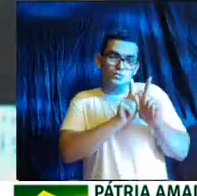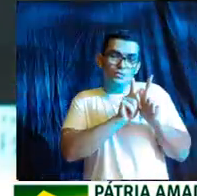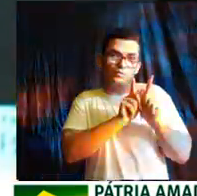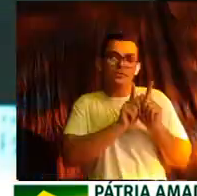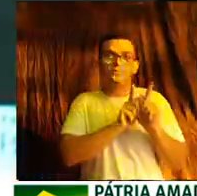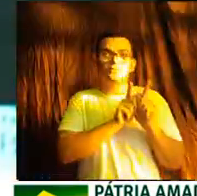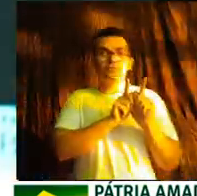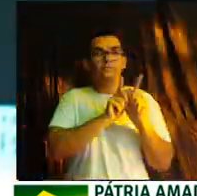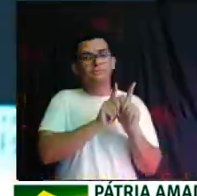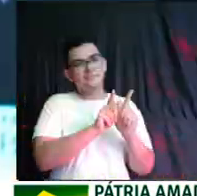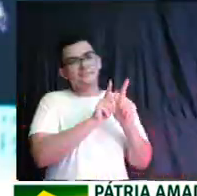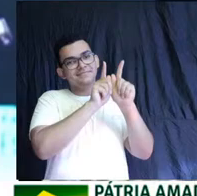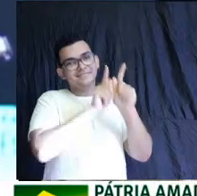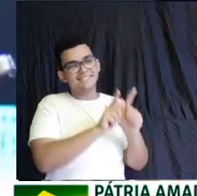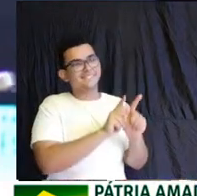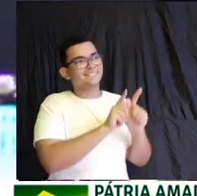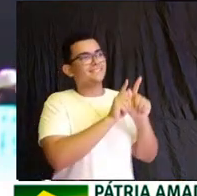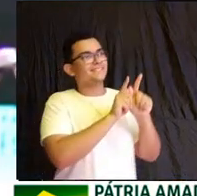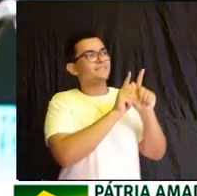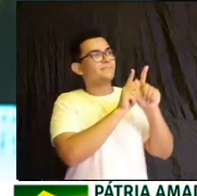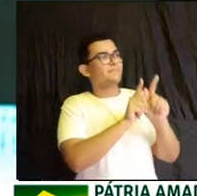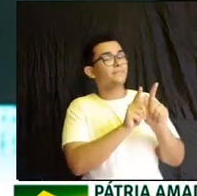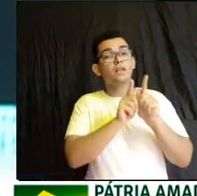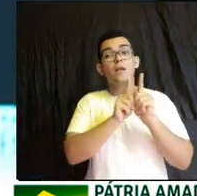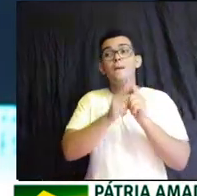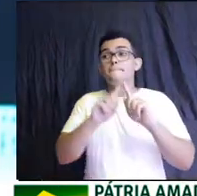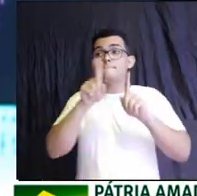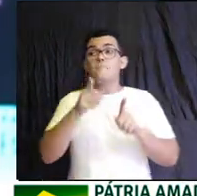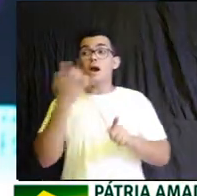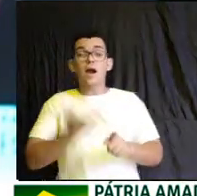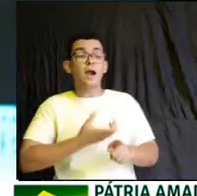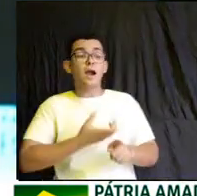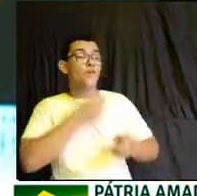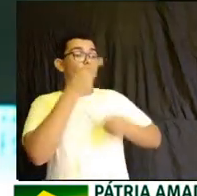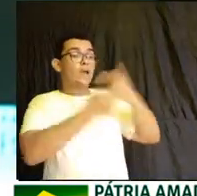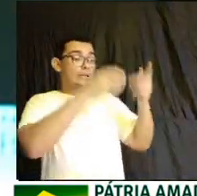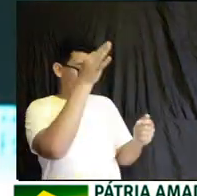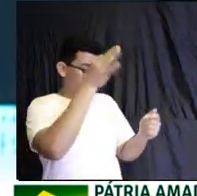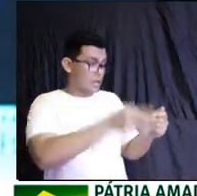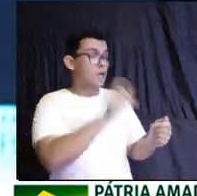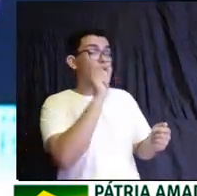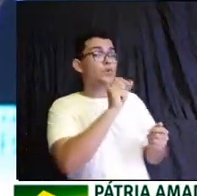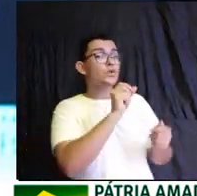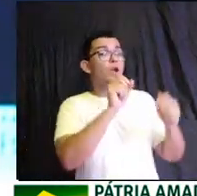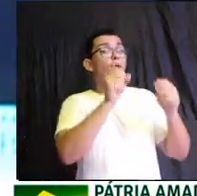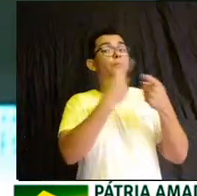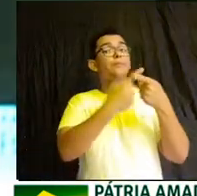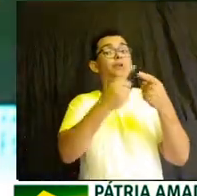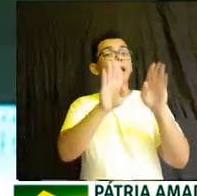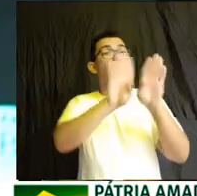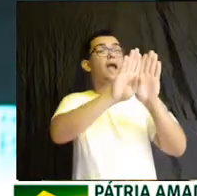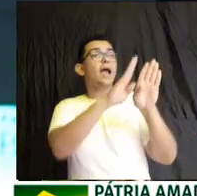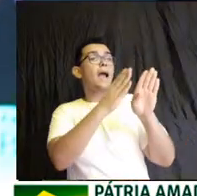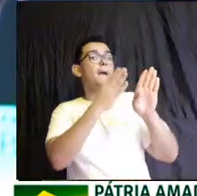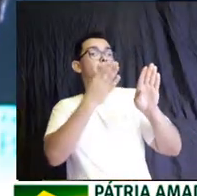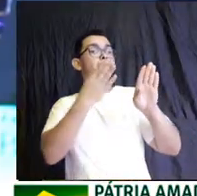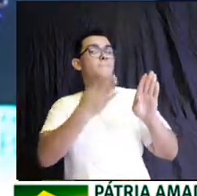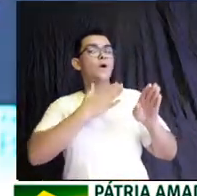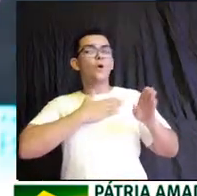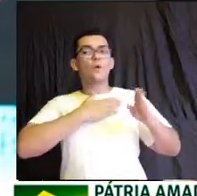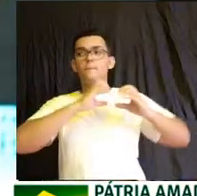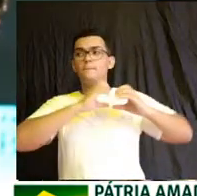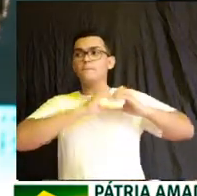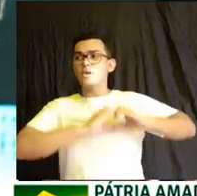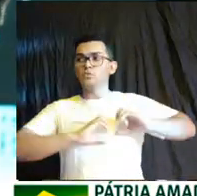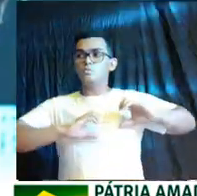novo. E de uma coisa fique certa, amor, a porta vai estar sempre aberta, amor.